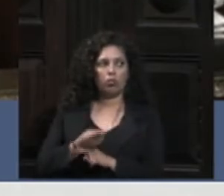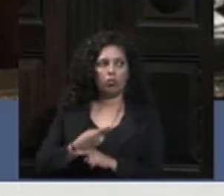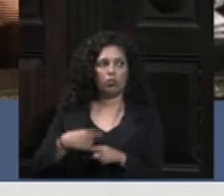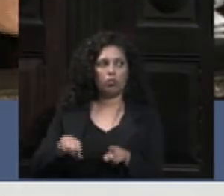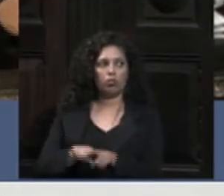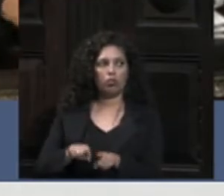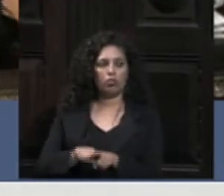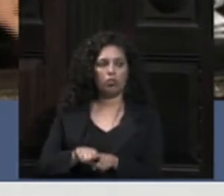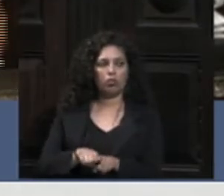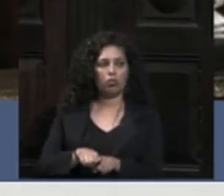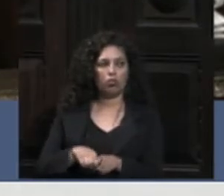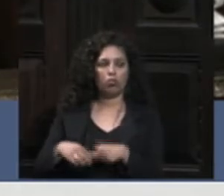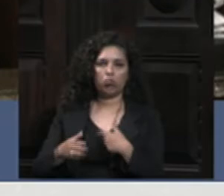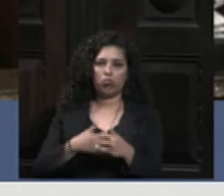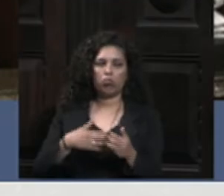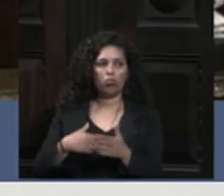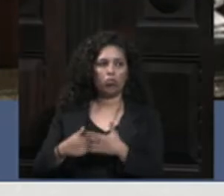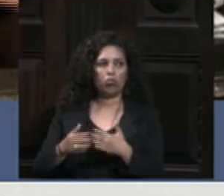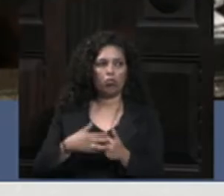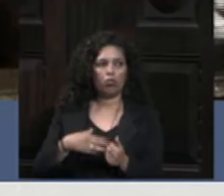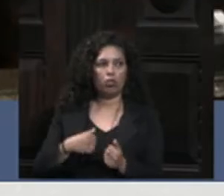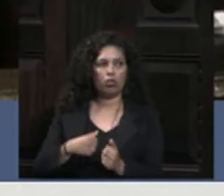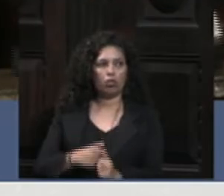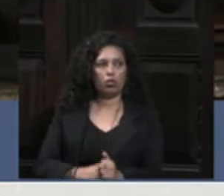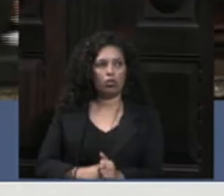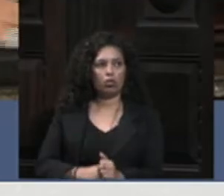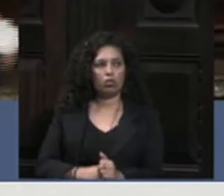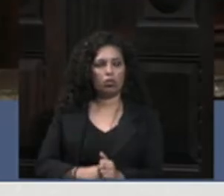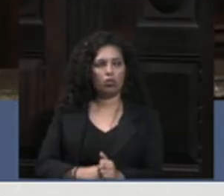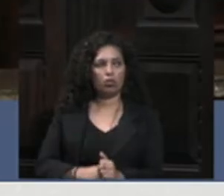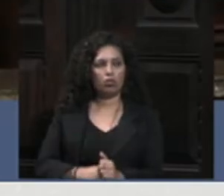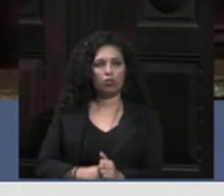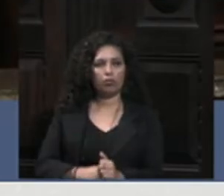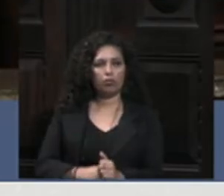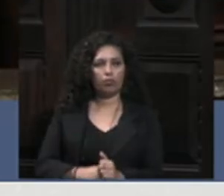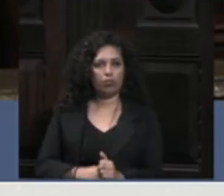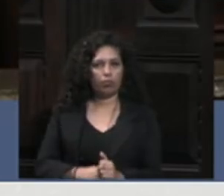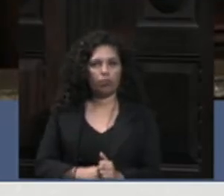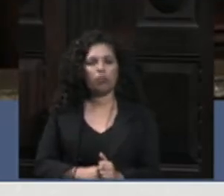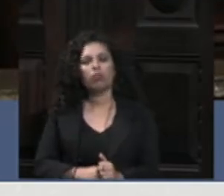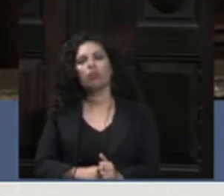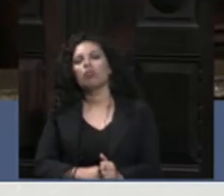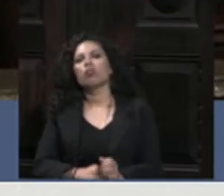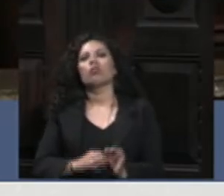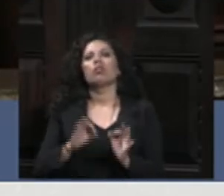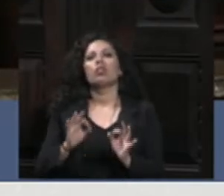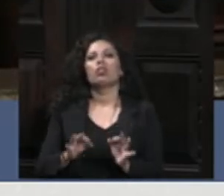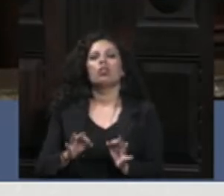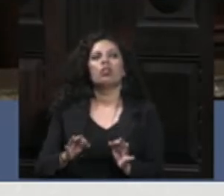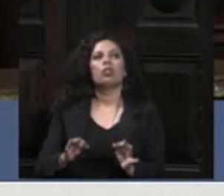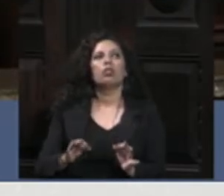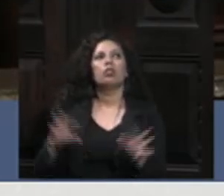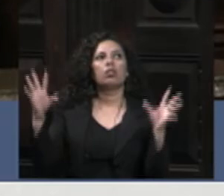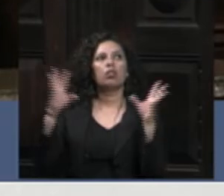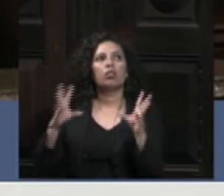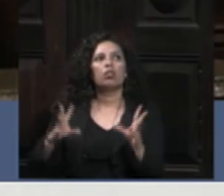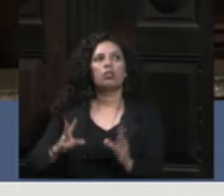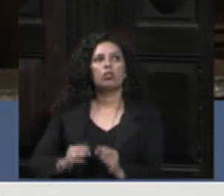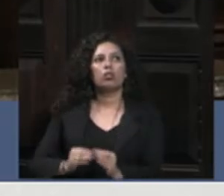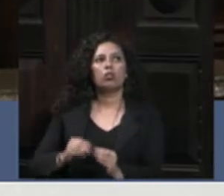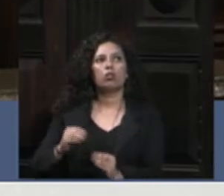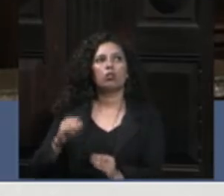informações. De qualquer maneira, a conclusão a que chegamos na comissão,